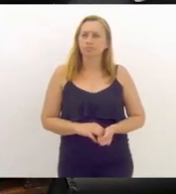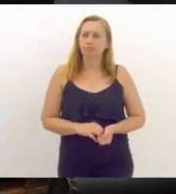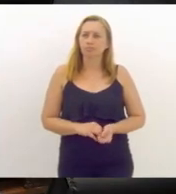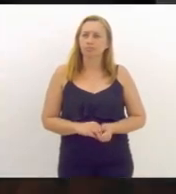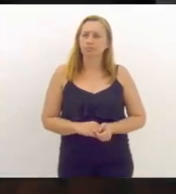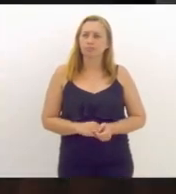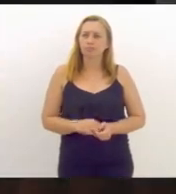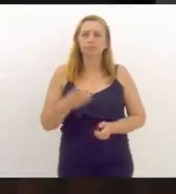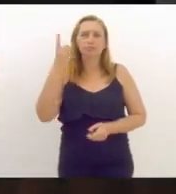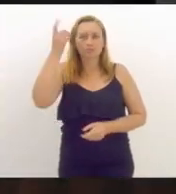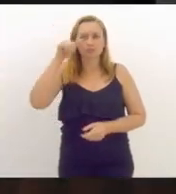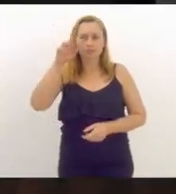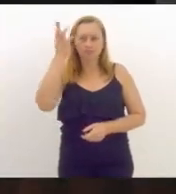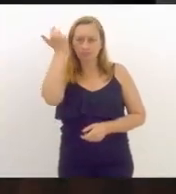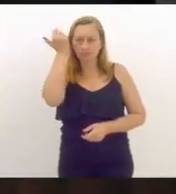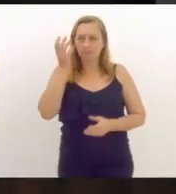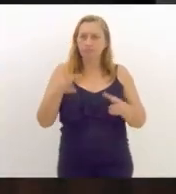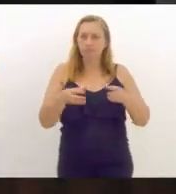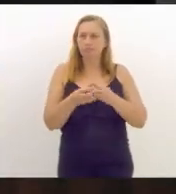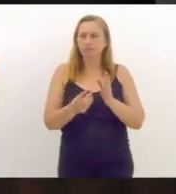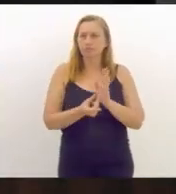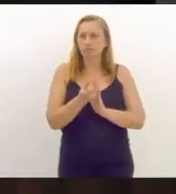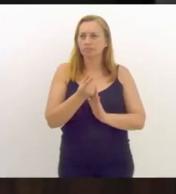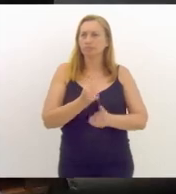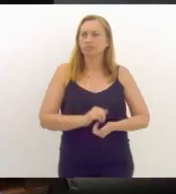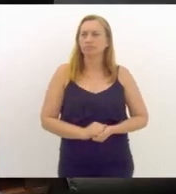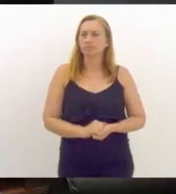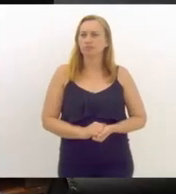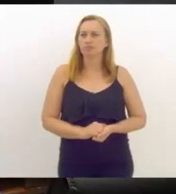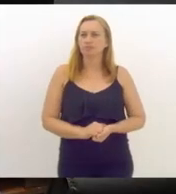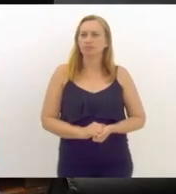Deputado Eliomar pela comissão de orçamento